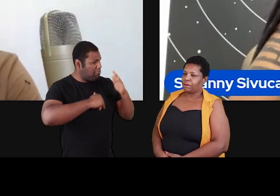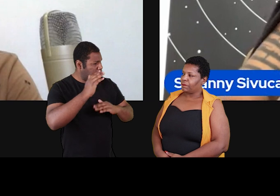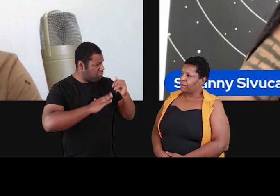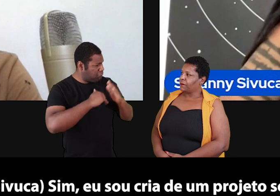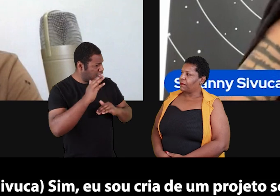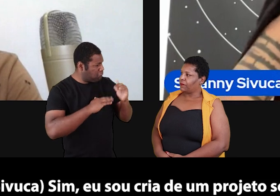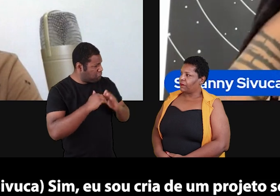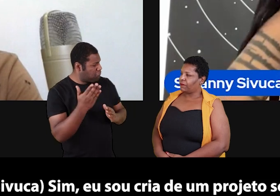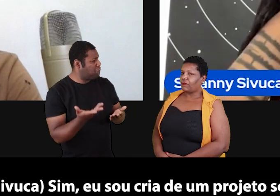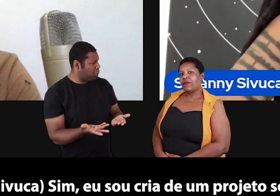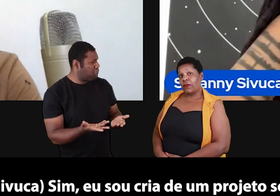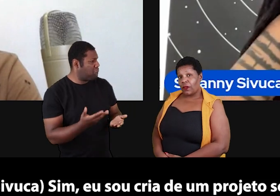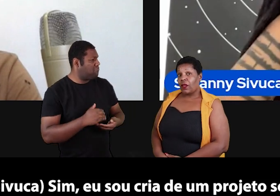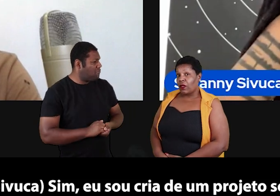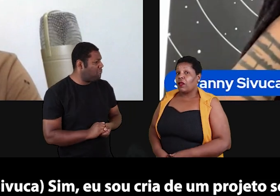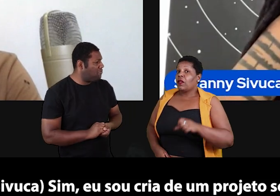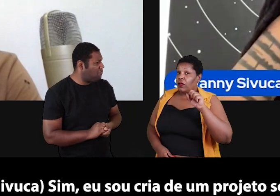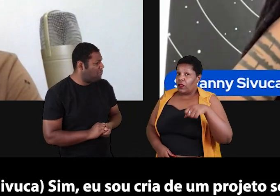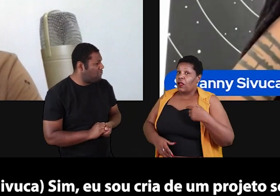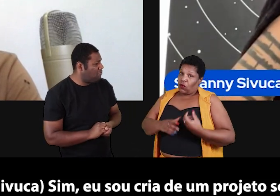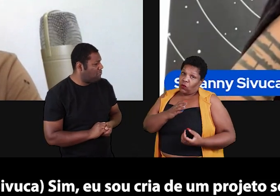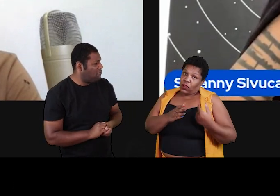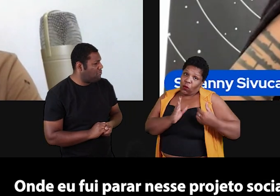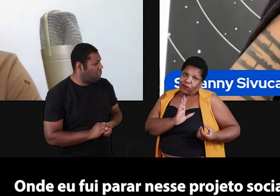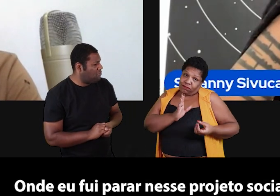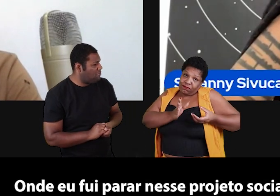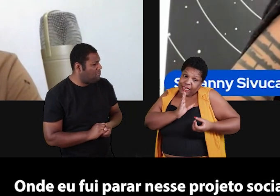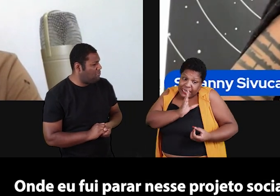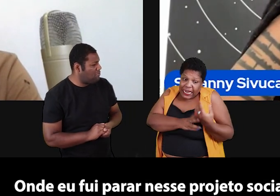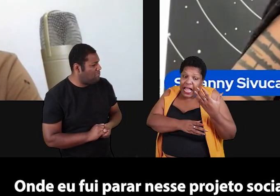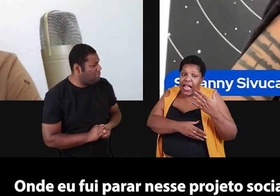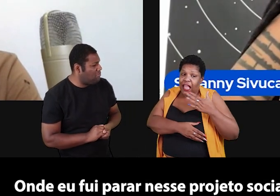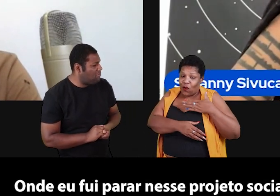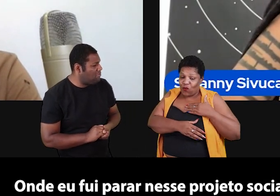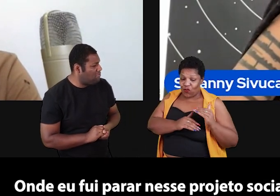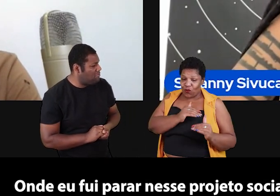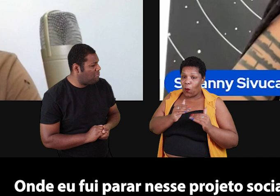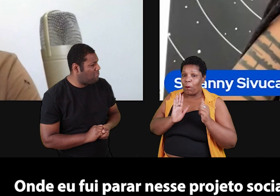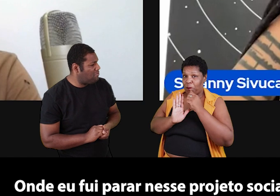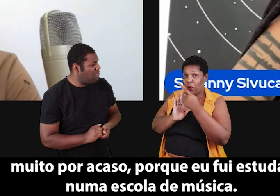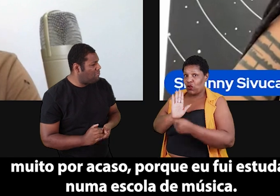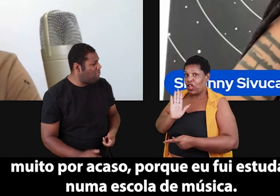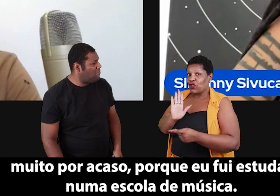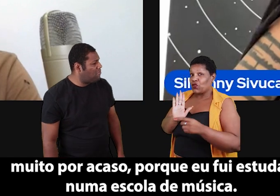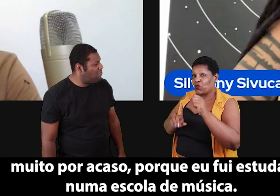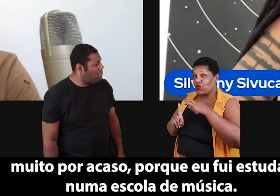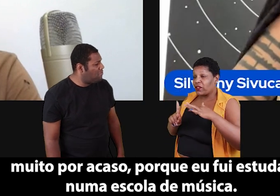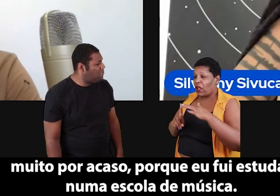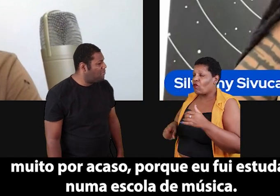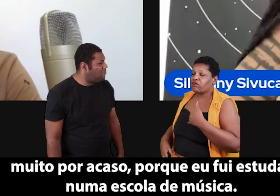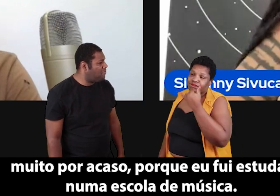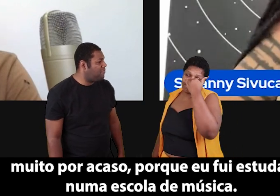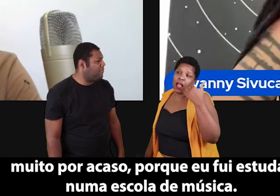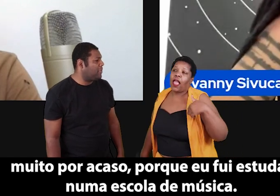Também. Sim, eu sou cria de um projeto social, né? Onde eu fui parar nesse projeto social muito por acaso, porque